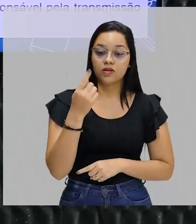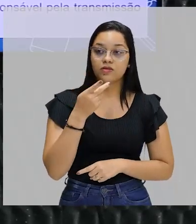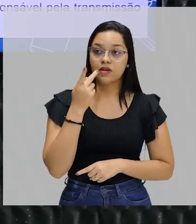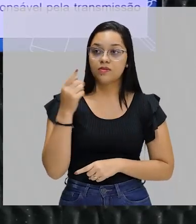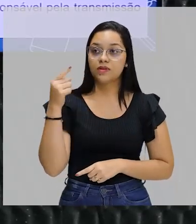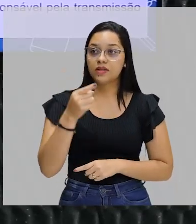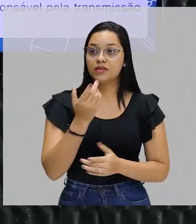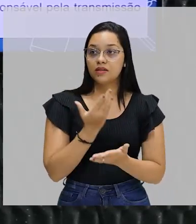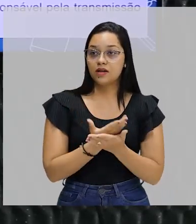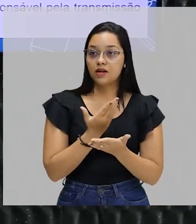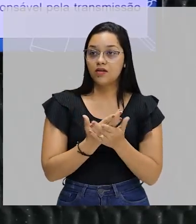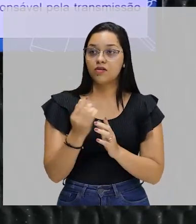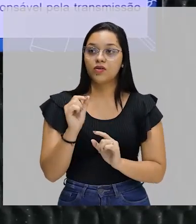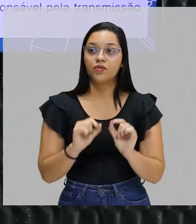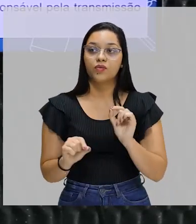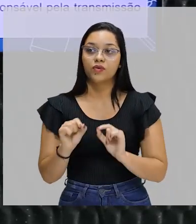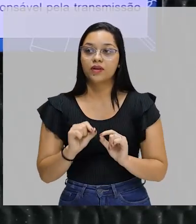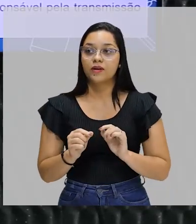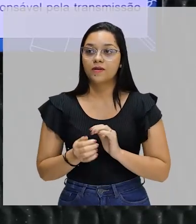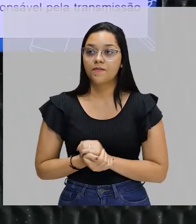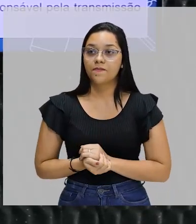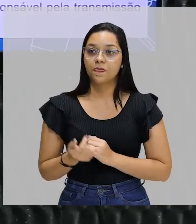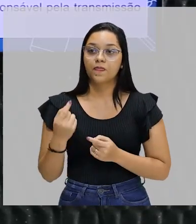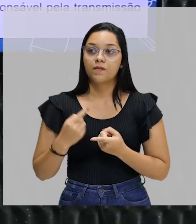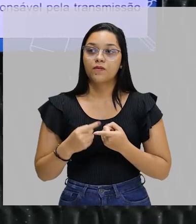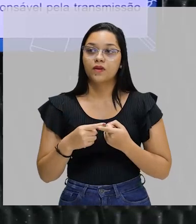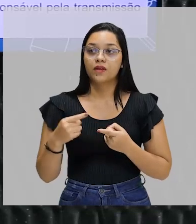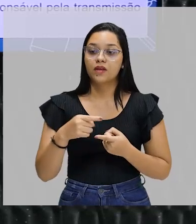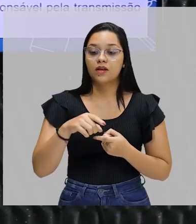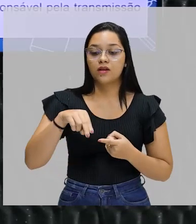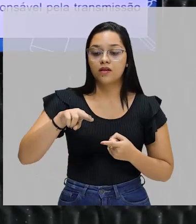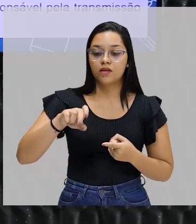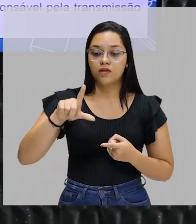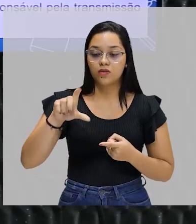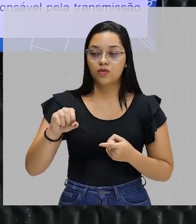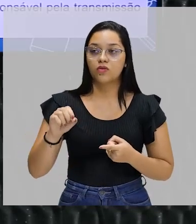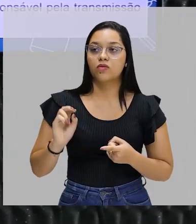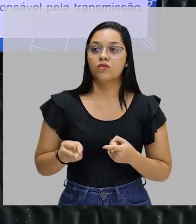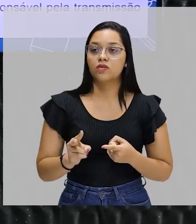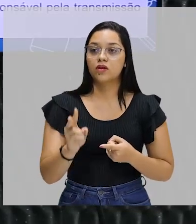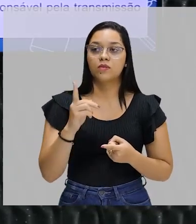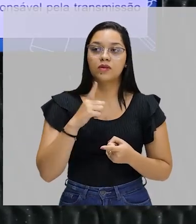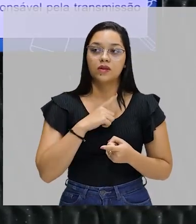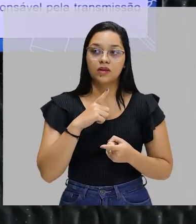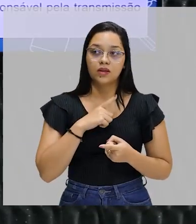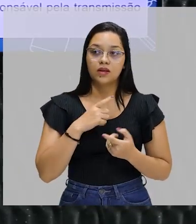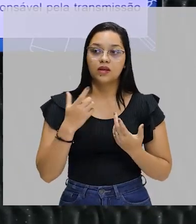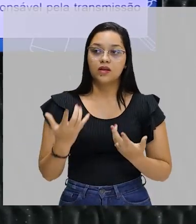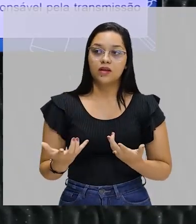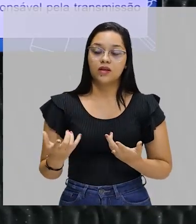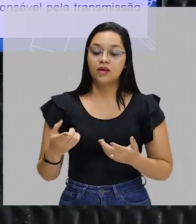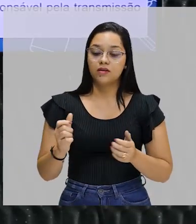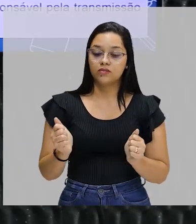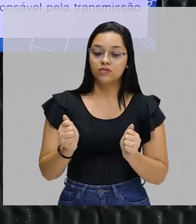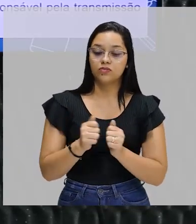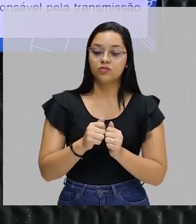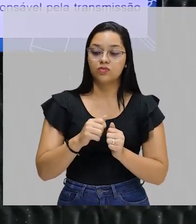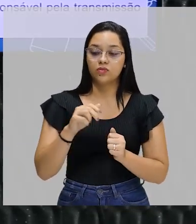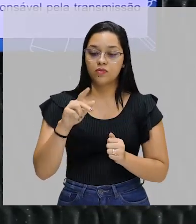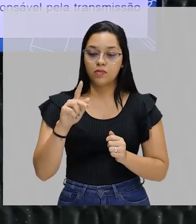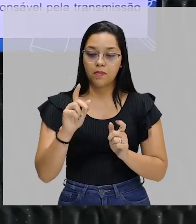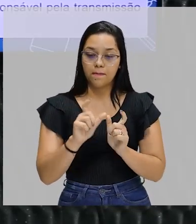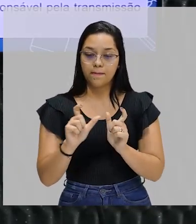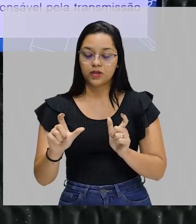nessa aula era justamente o porquê que aquele núcleo atômico ele ficava tão coeso, uma vez que ele é composto por